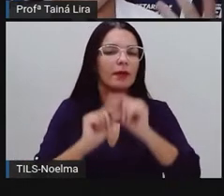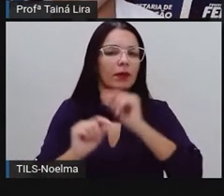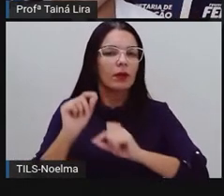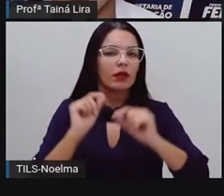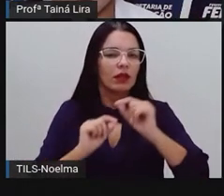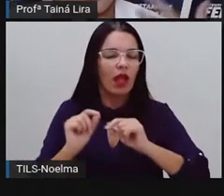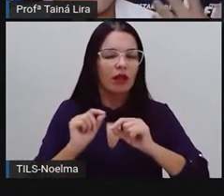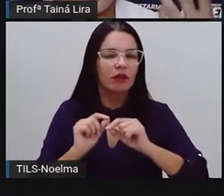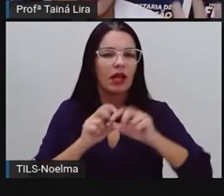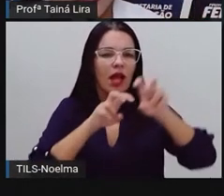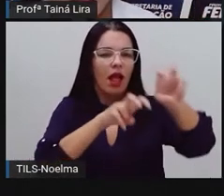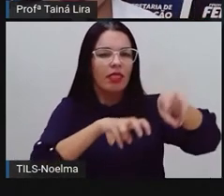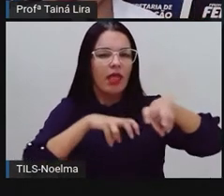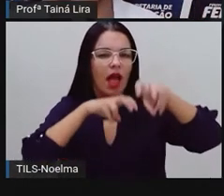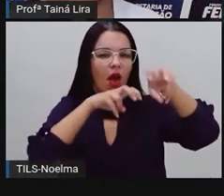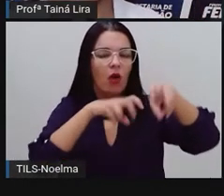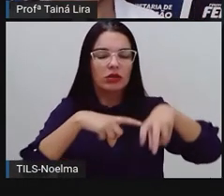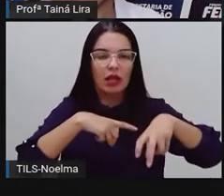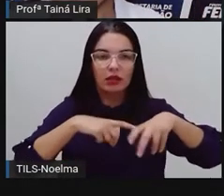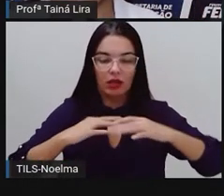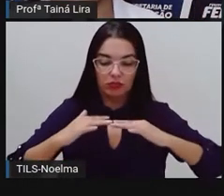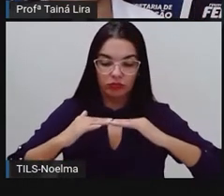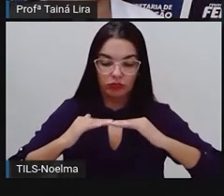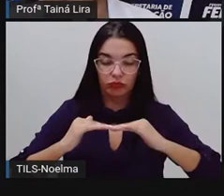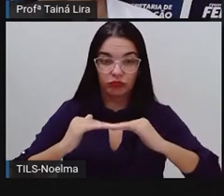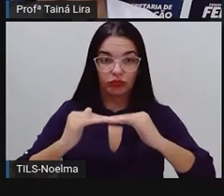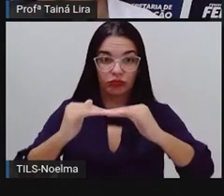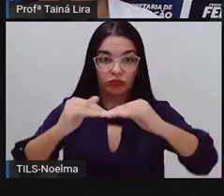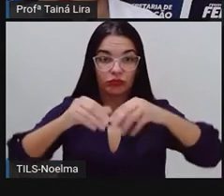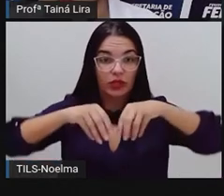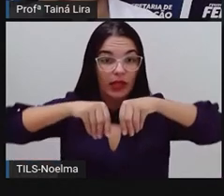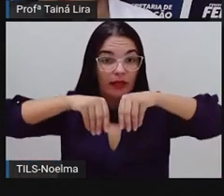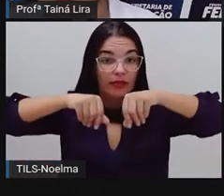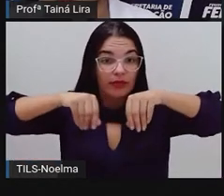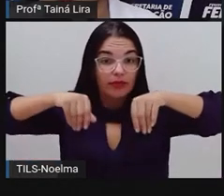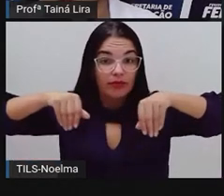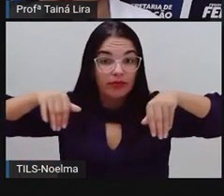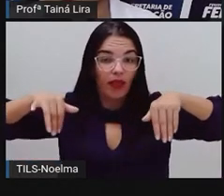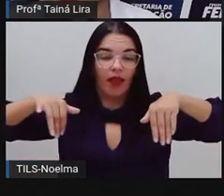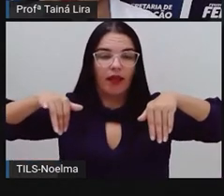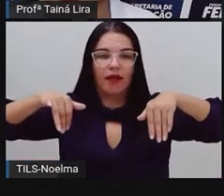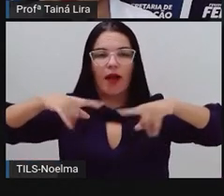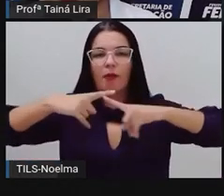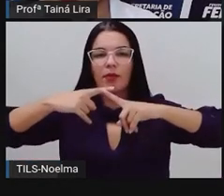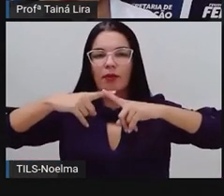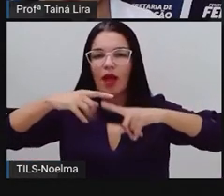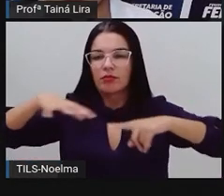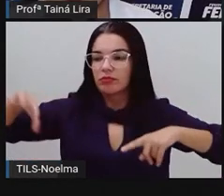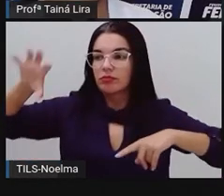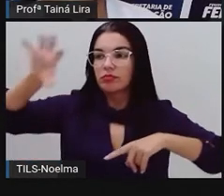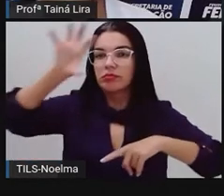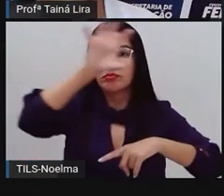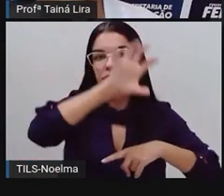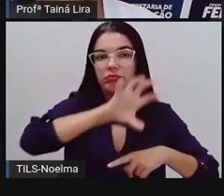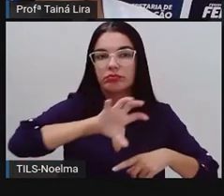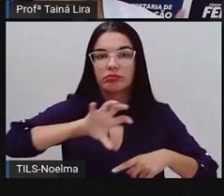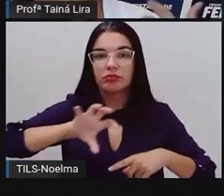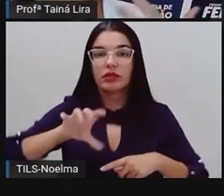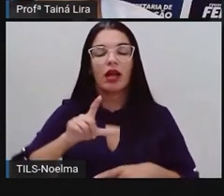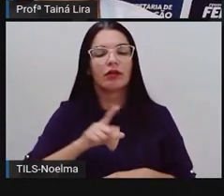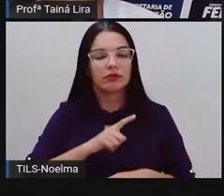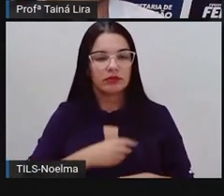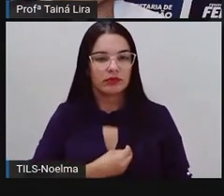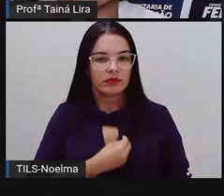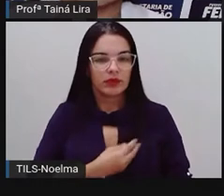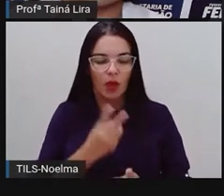encontra muita Estrada estrada de terra é a gente encontra Olha lá muita região aqui ó ainda com